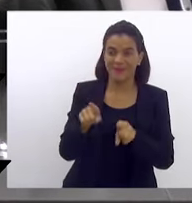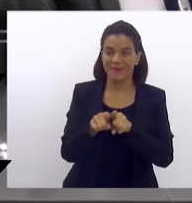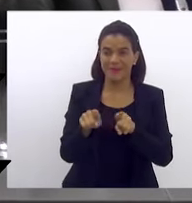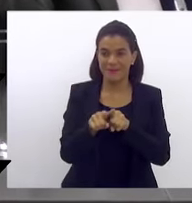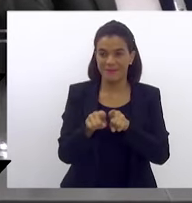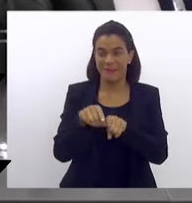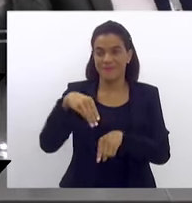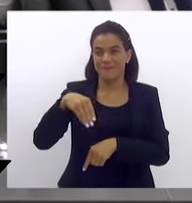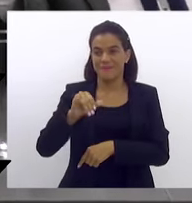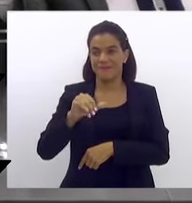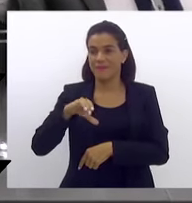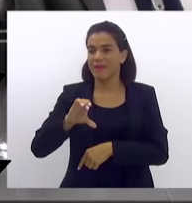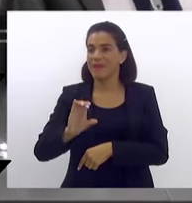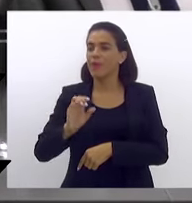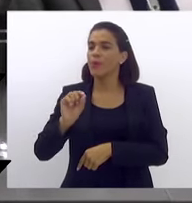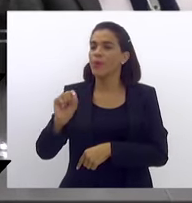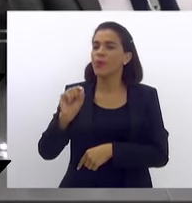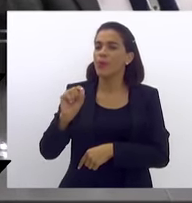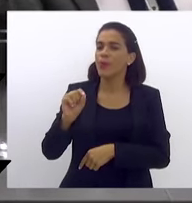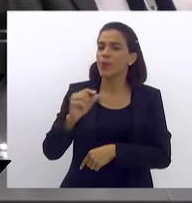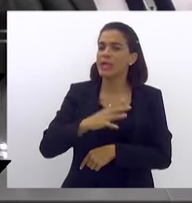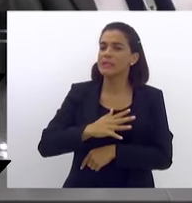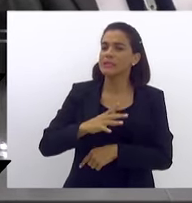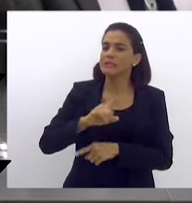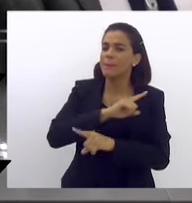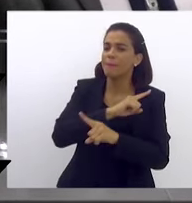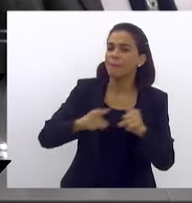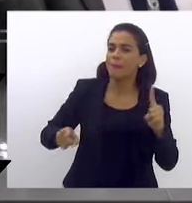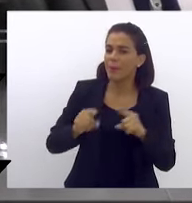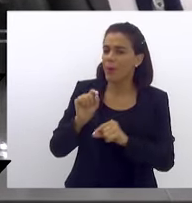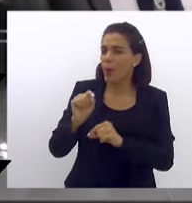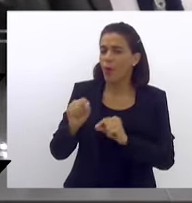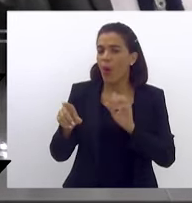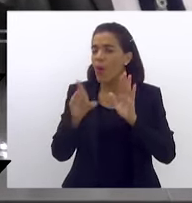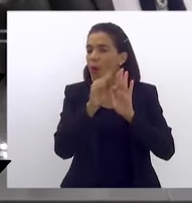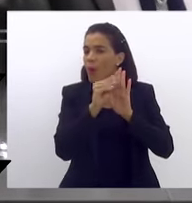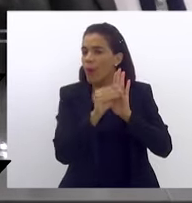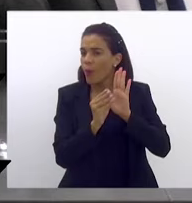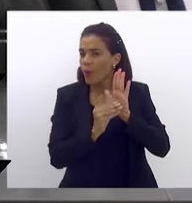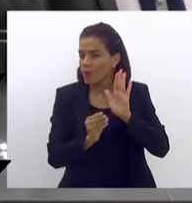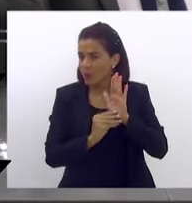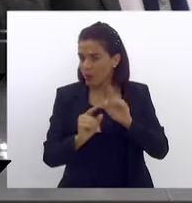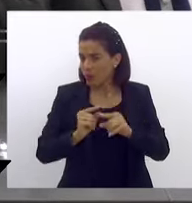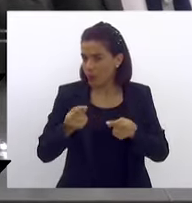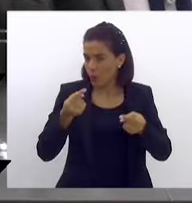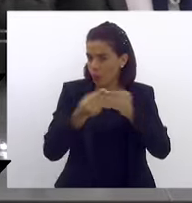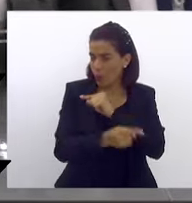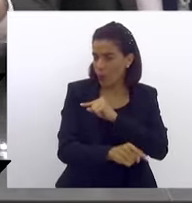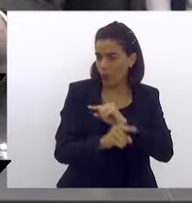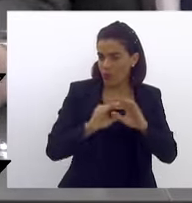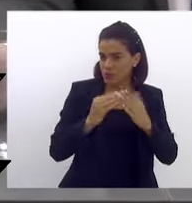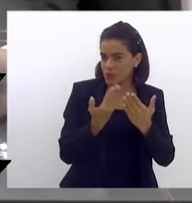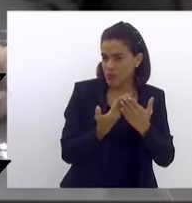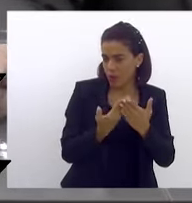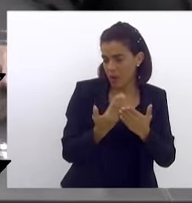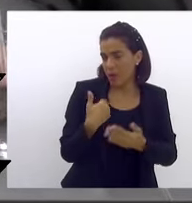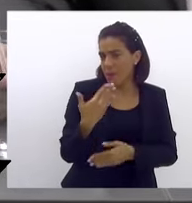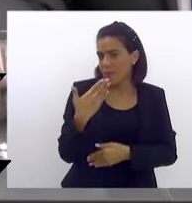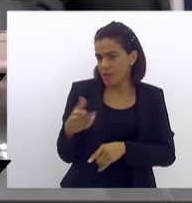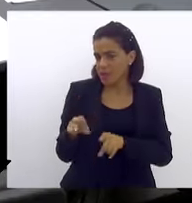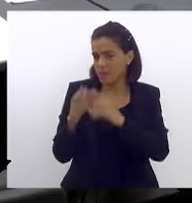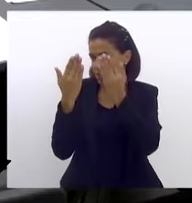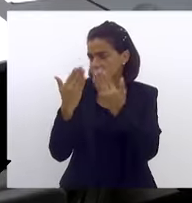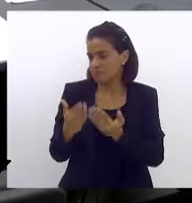que que é censura prévio quem é que vai definir o que que é esse conteúdo impróprio ou não então eu peço conjunto e